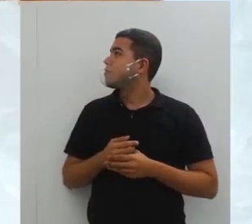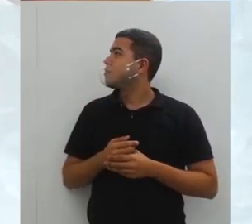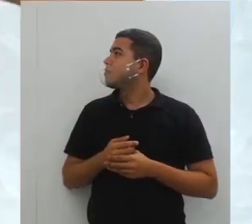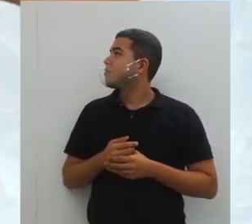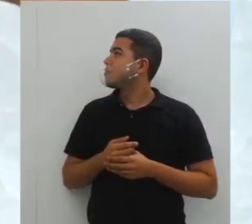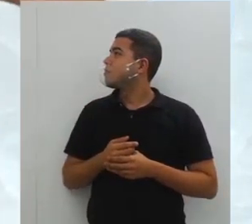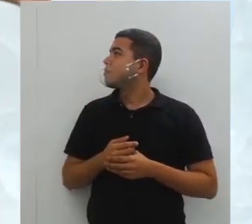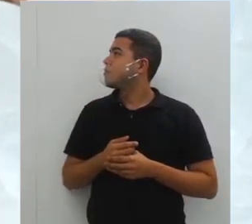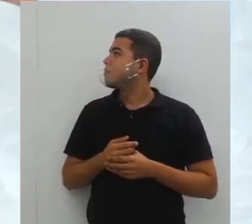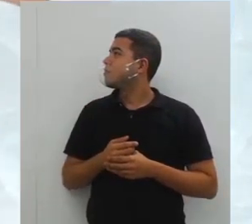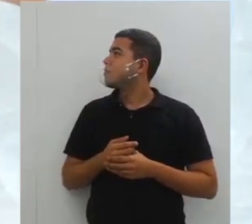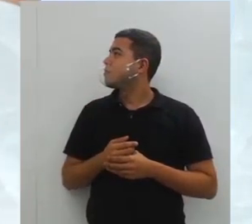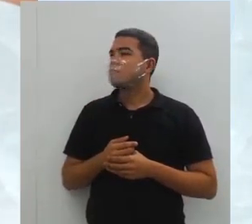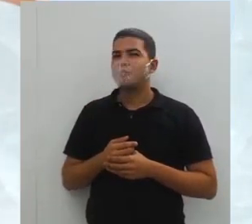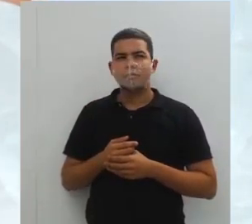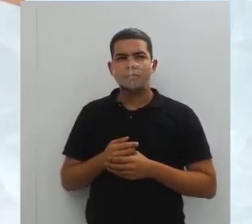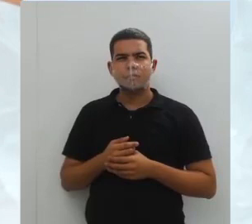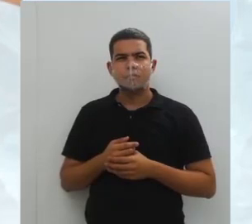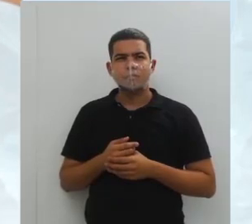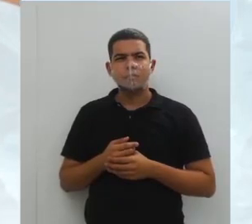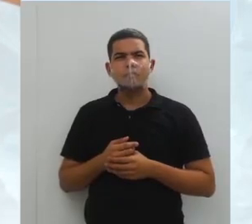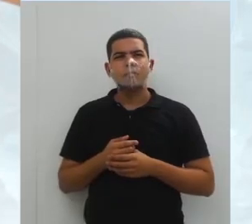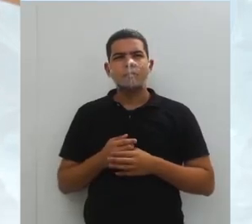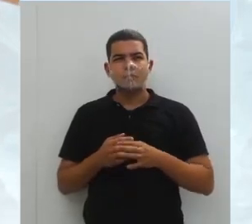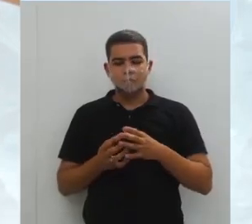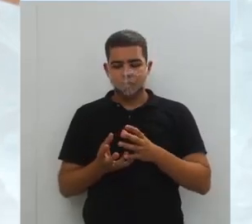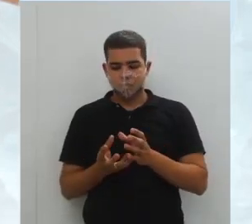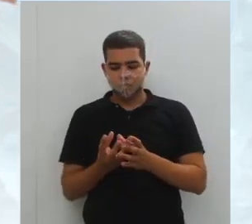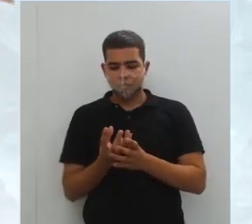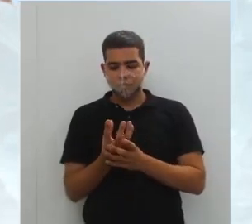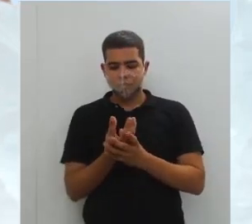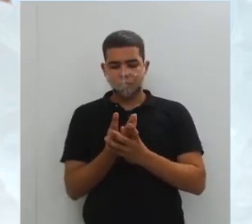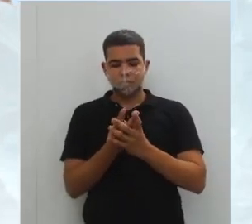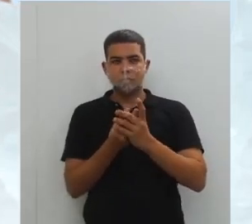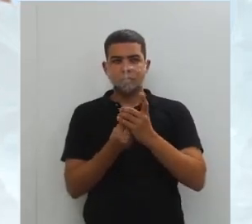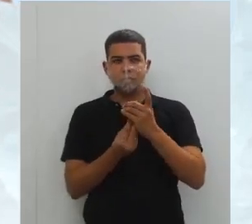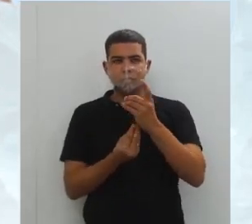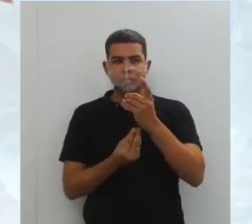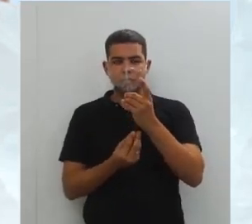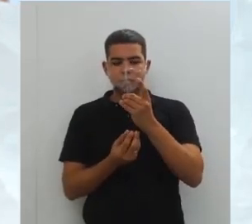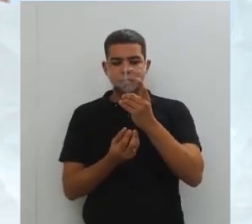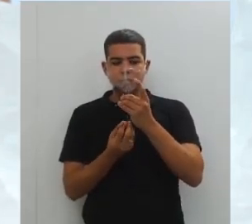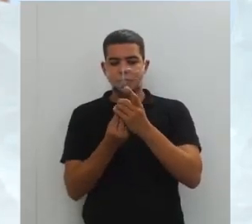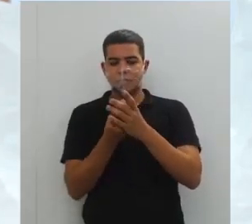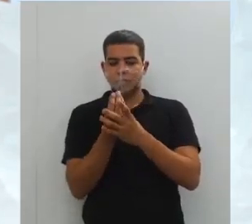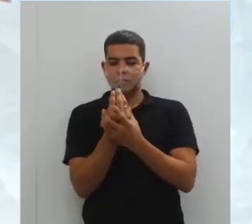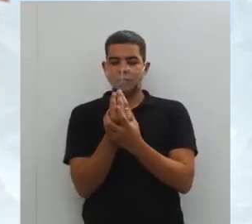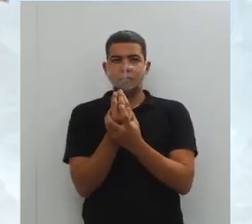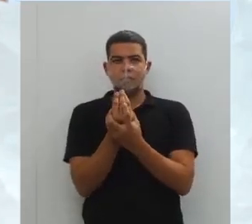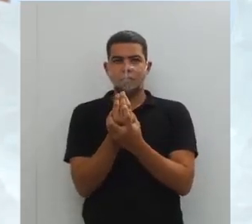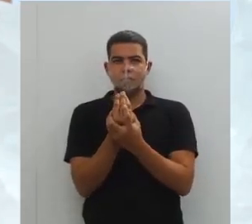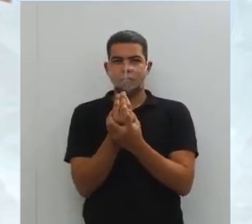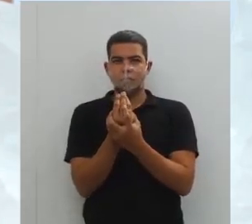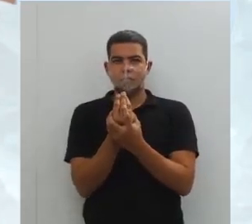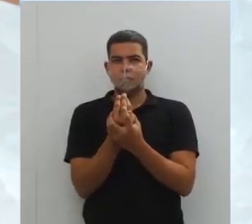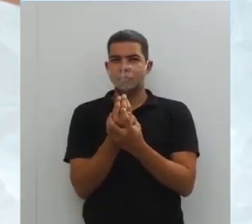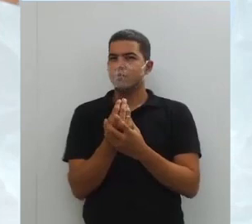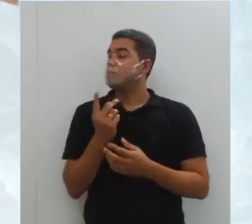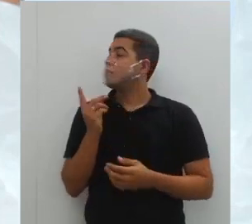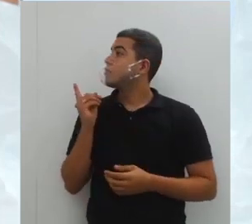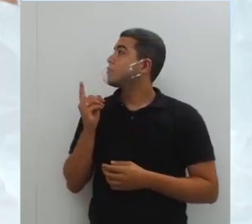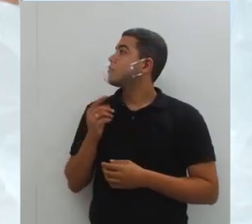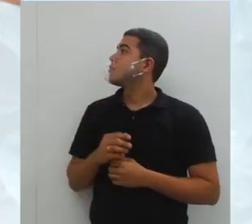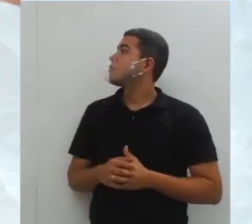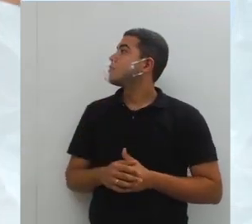Vou juntando uma a outra e vou segurar a parte de baixo, fechando.